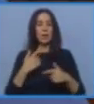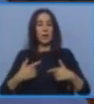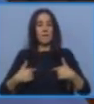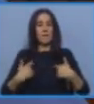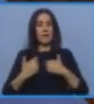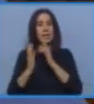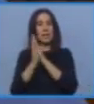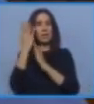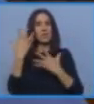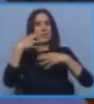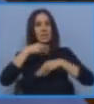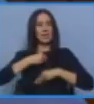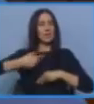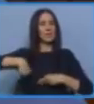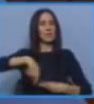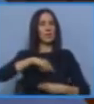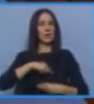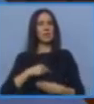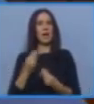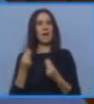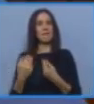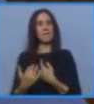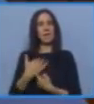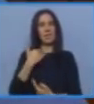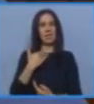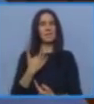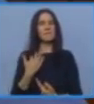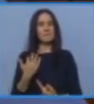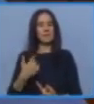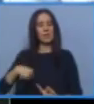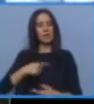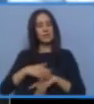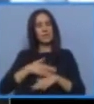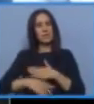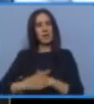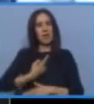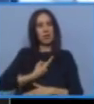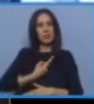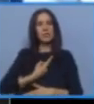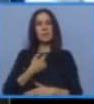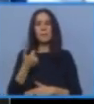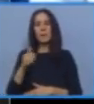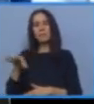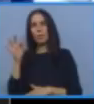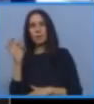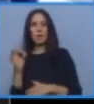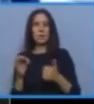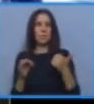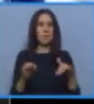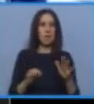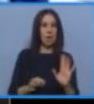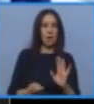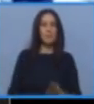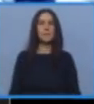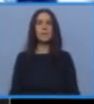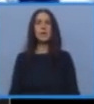Deus dentro de nós que está a inspirar-nos aquilo que devemos fazer e optar pelo bem em vez de pelo mal. E pedi ao